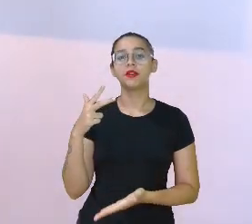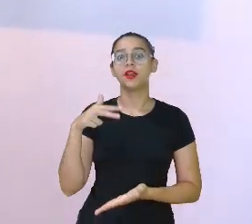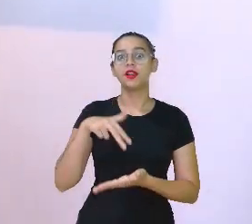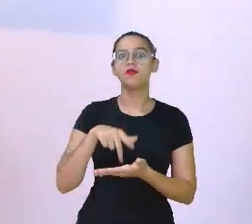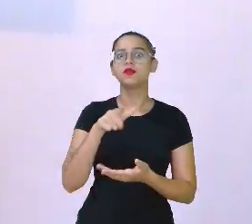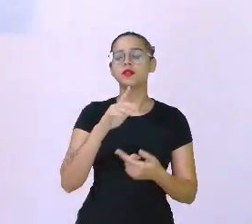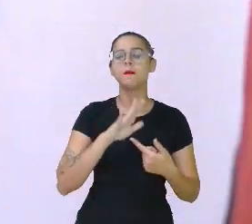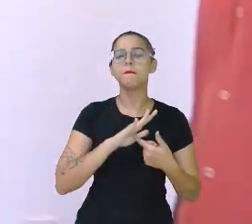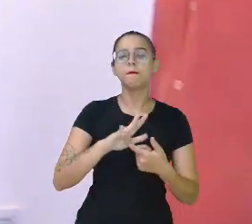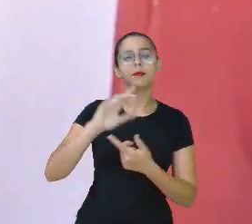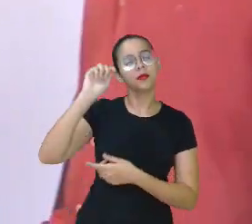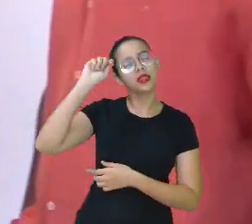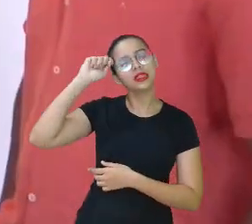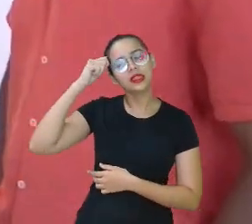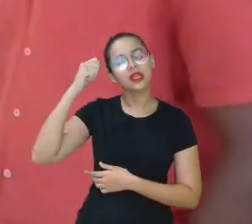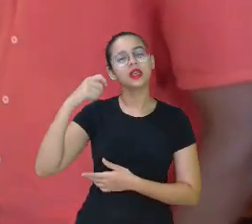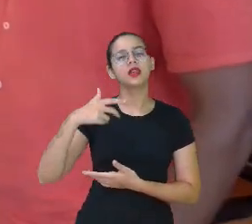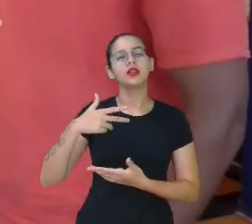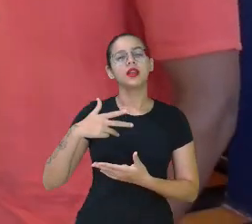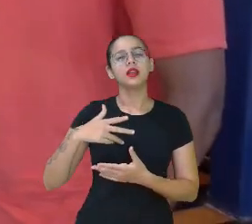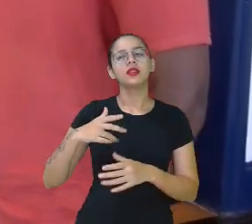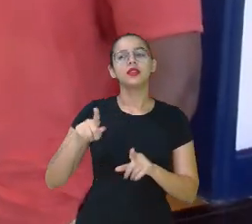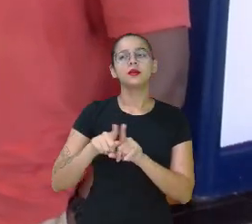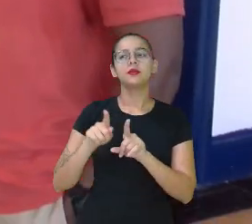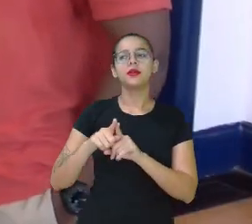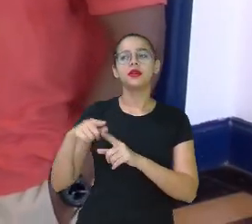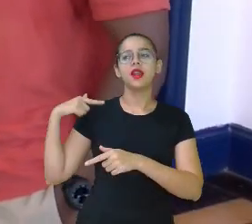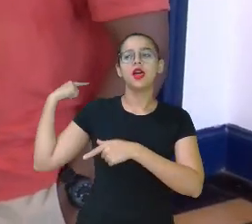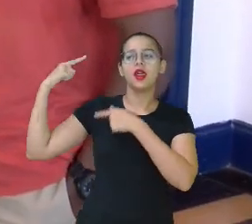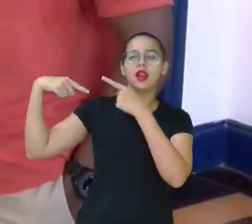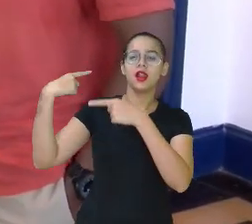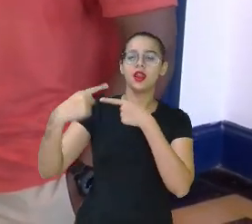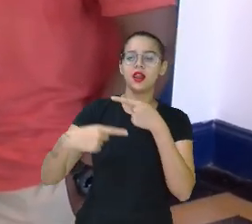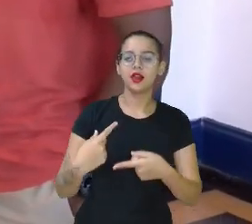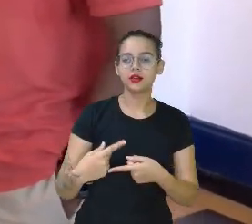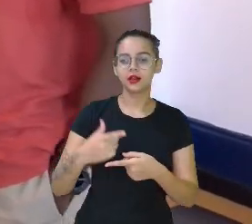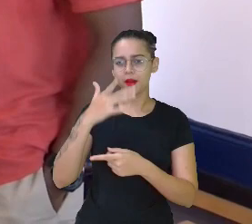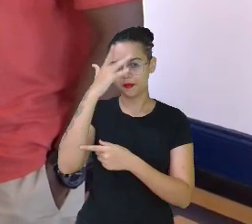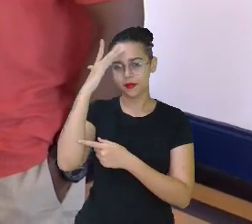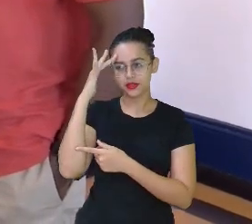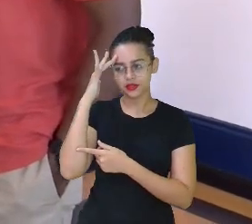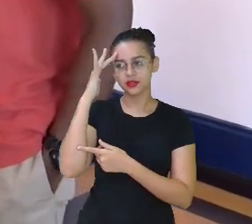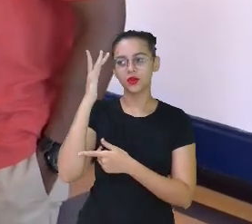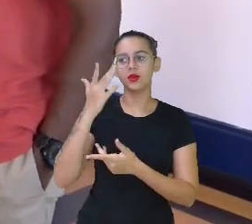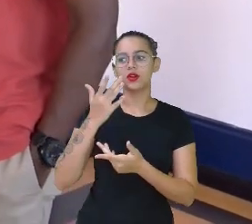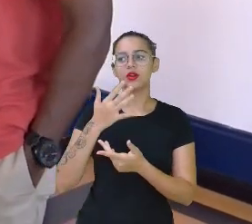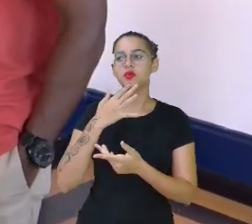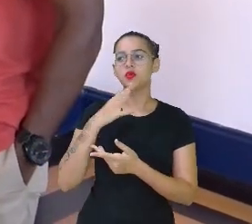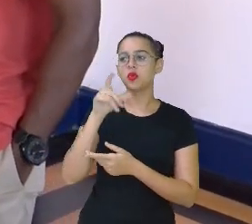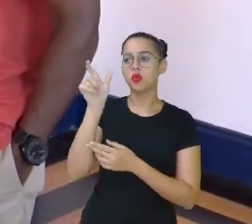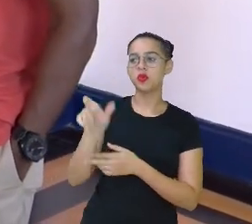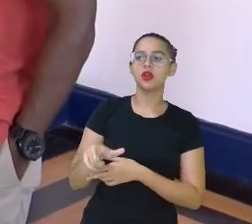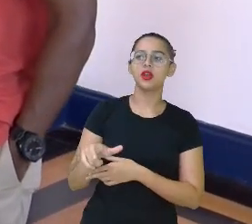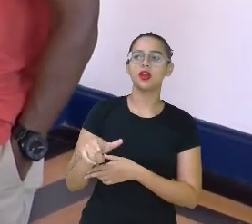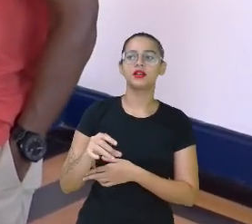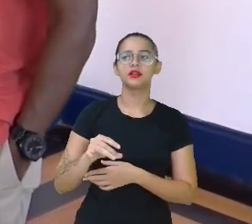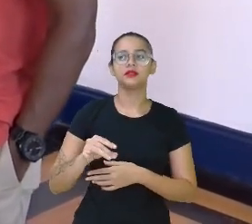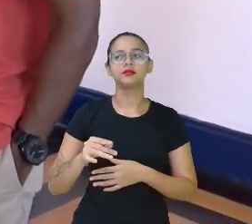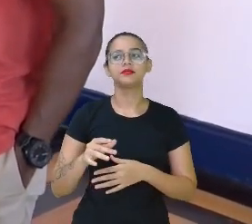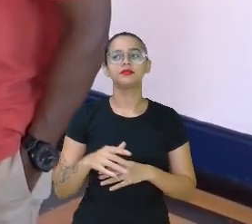da negritude, da ancestralidade das pessoas anônimas para a gente e traz isso para a tua obra?